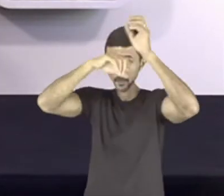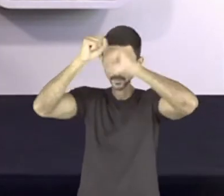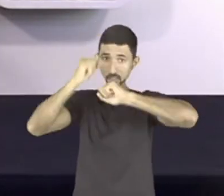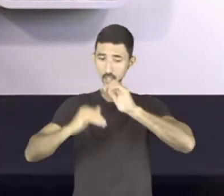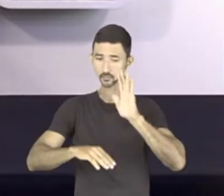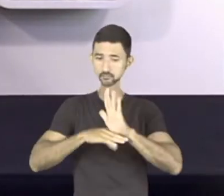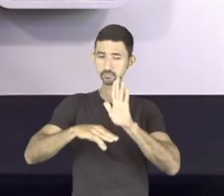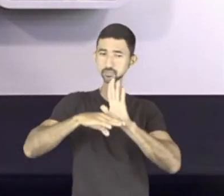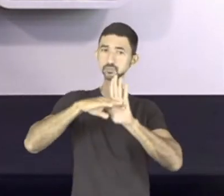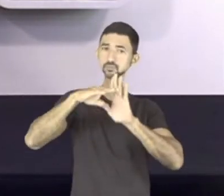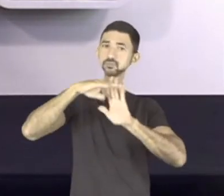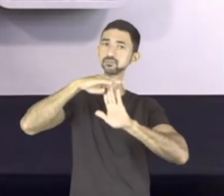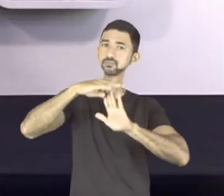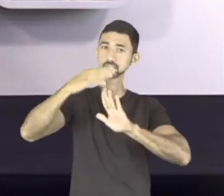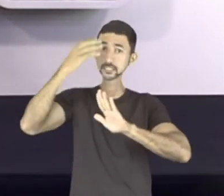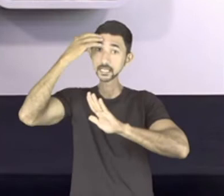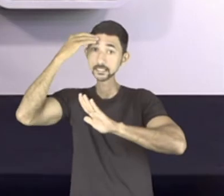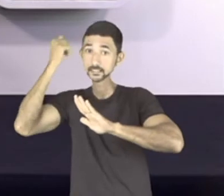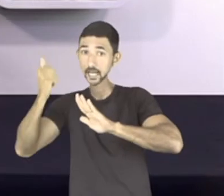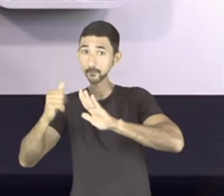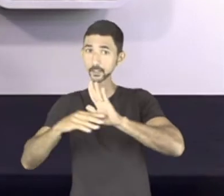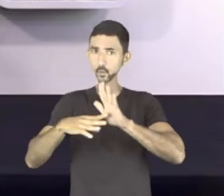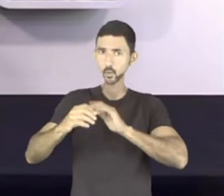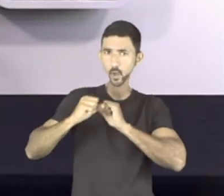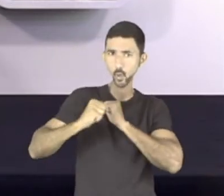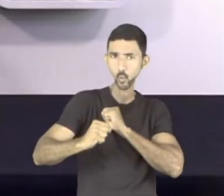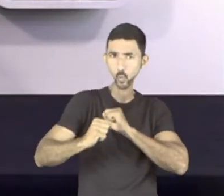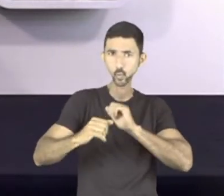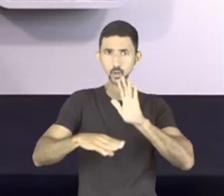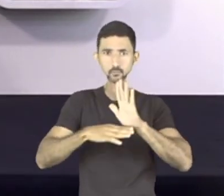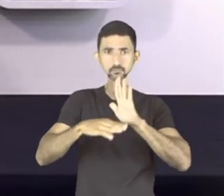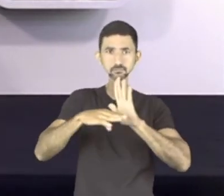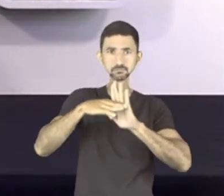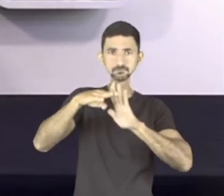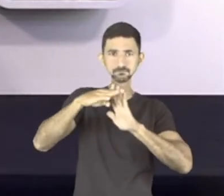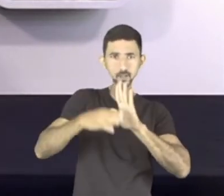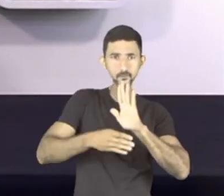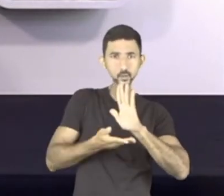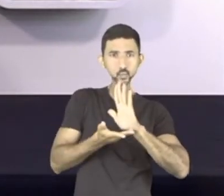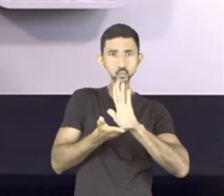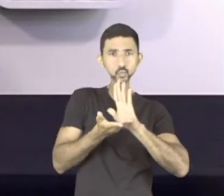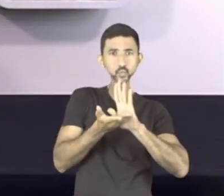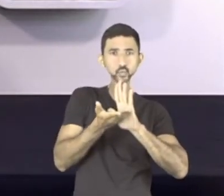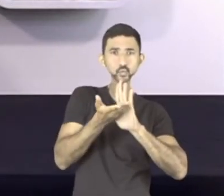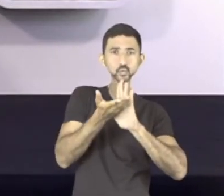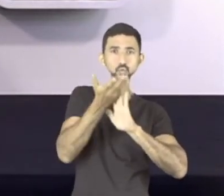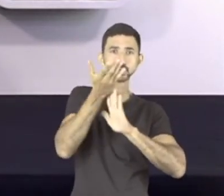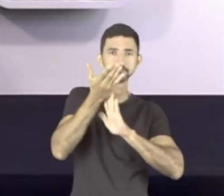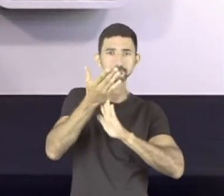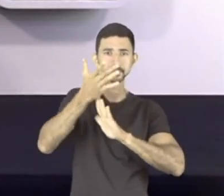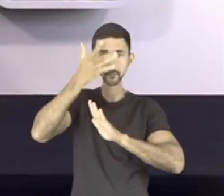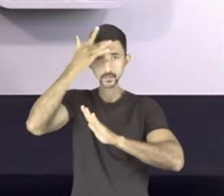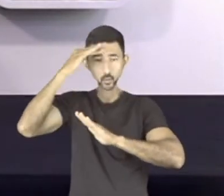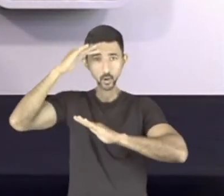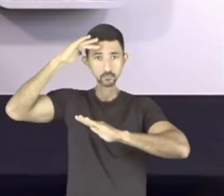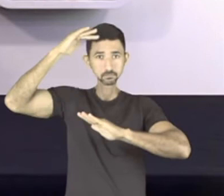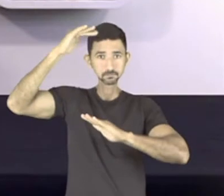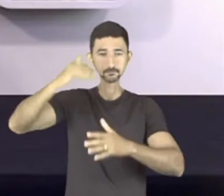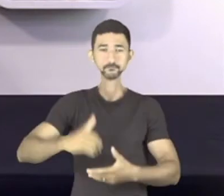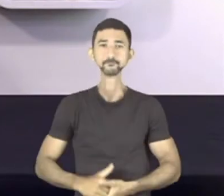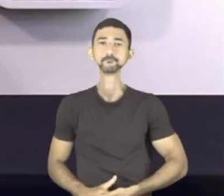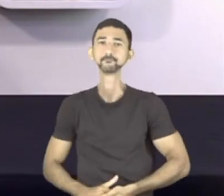grau de sabedoria, essas graduações, esses níveis, eles vão sendo